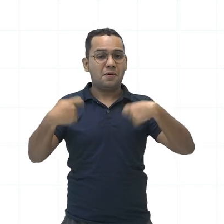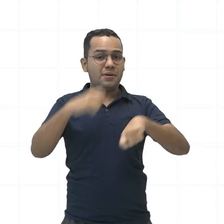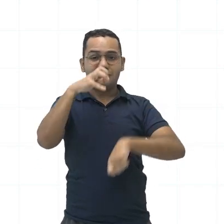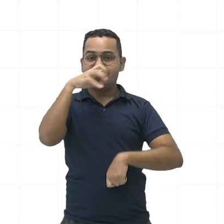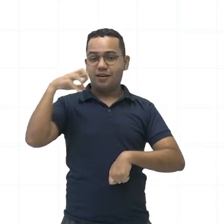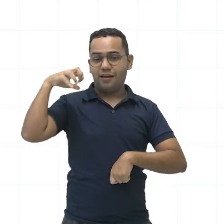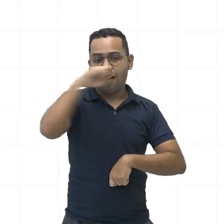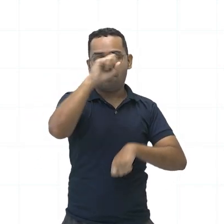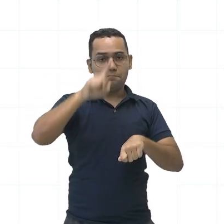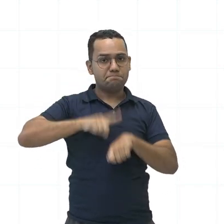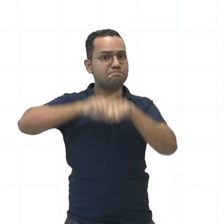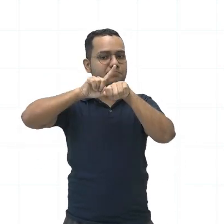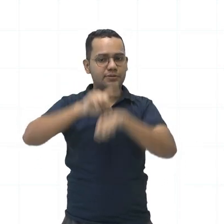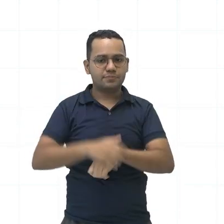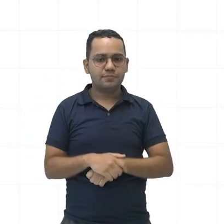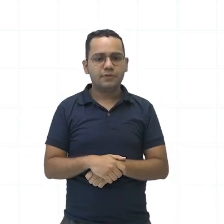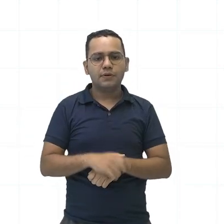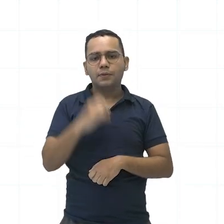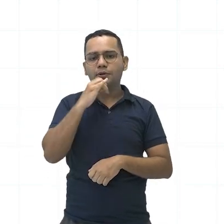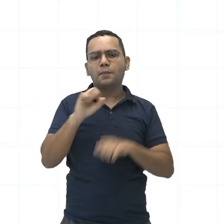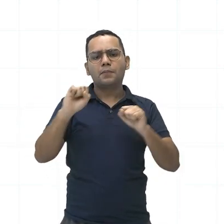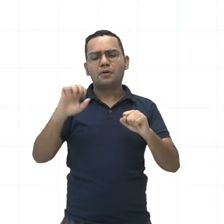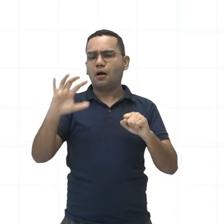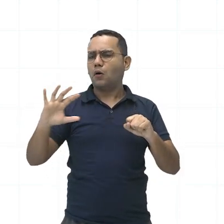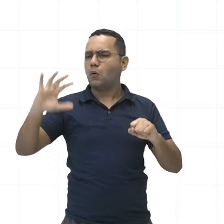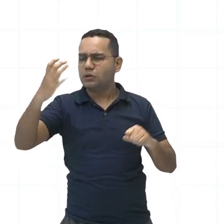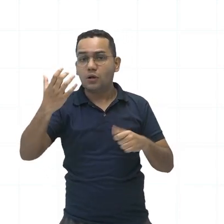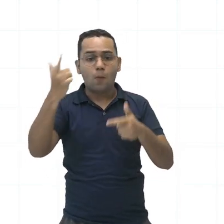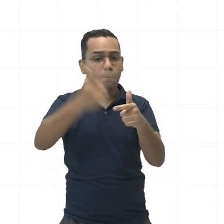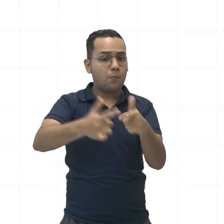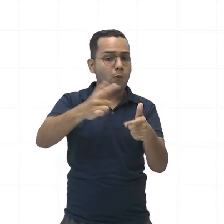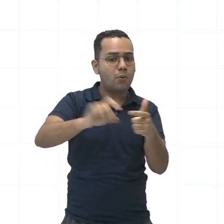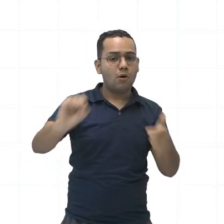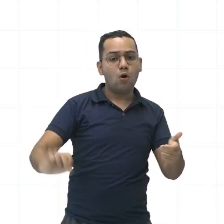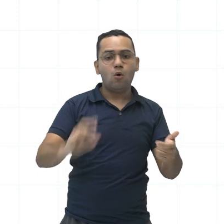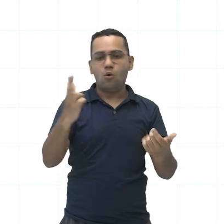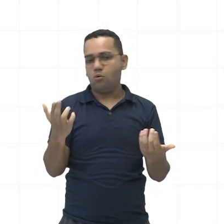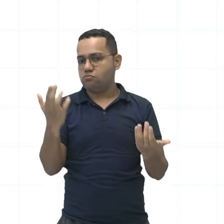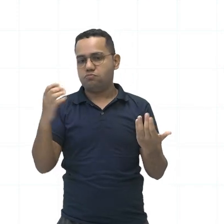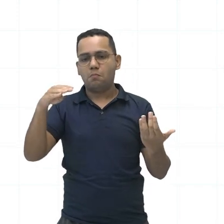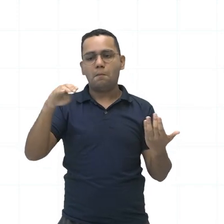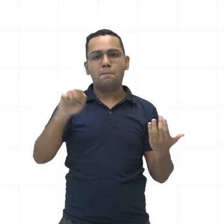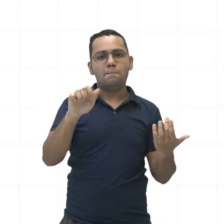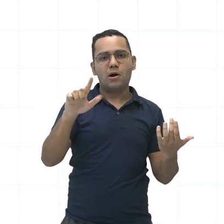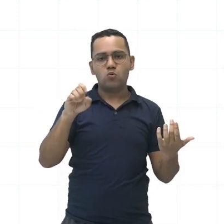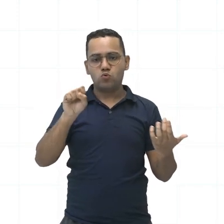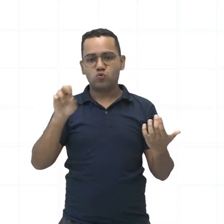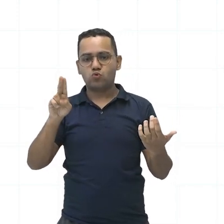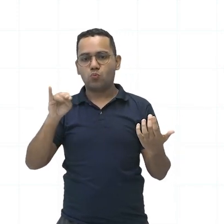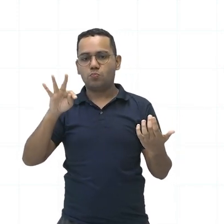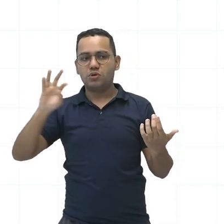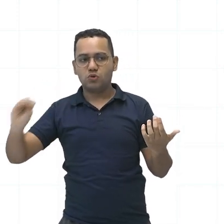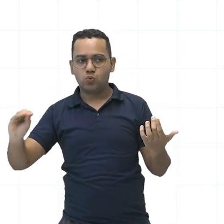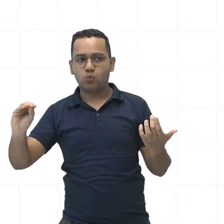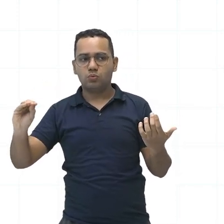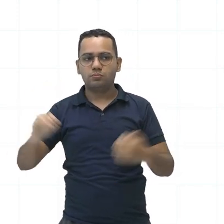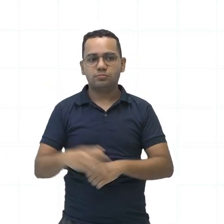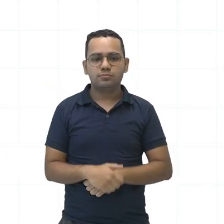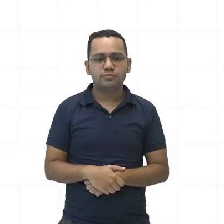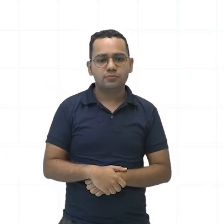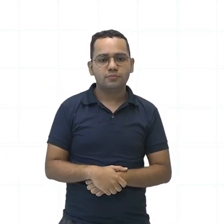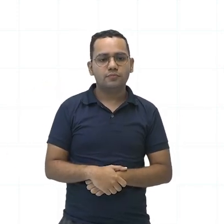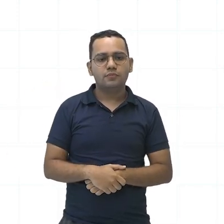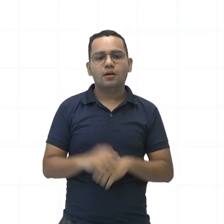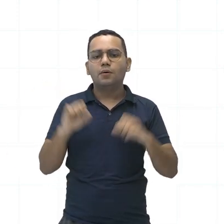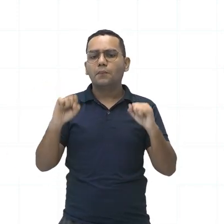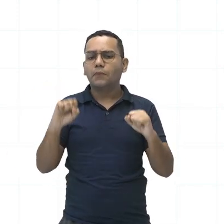rápida, logo após o acidente ou mal súbito, que visam a evitar o agravamento do problema até que um